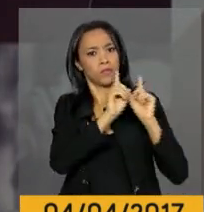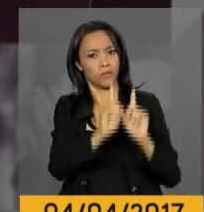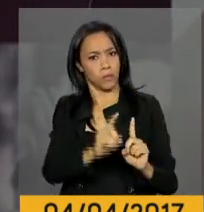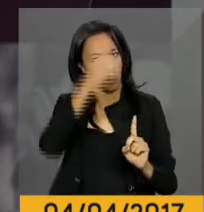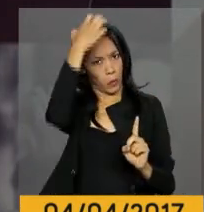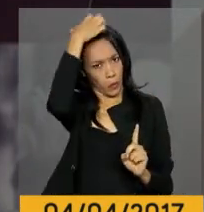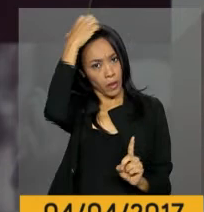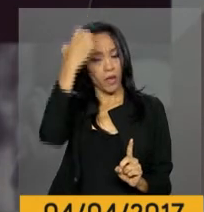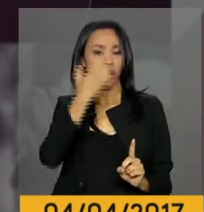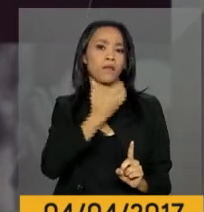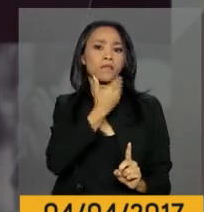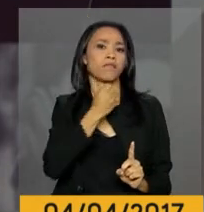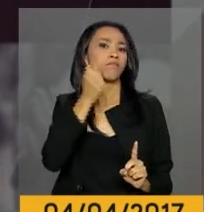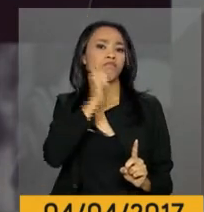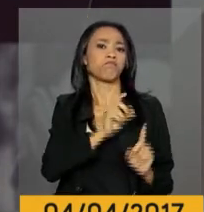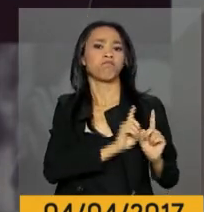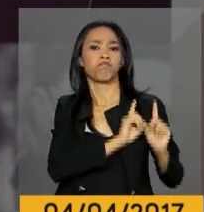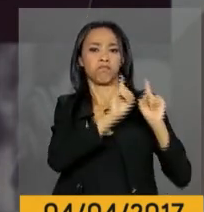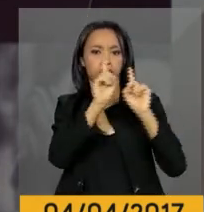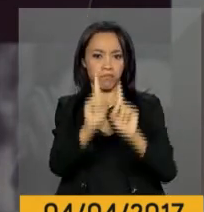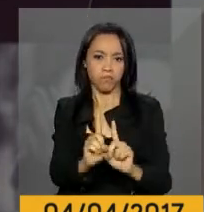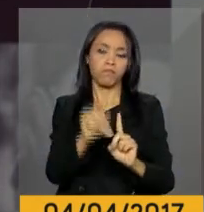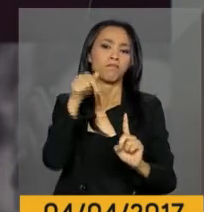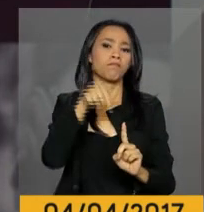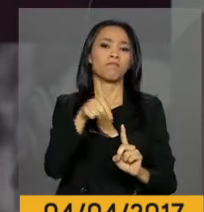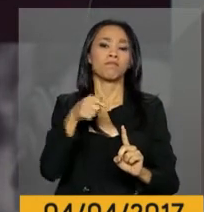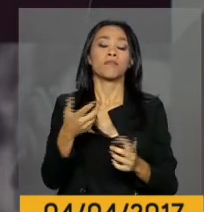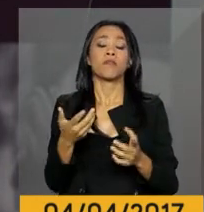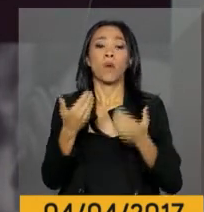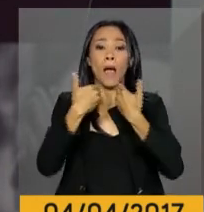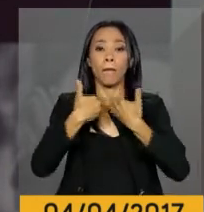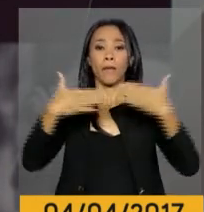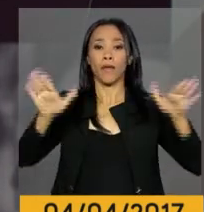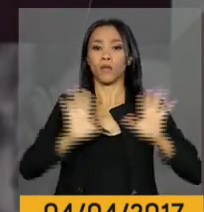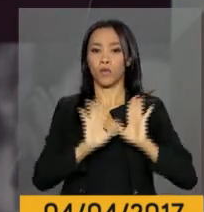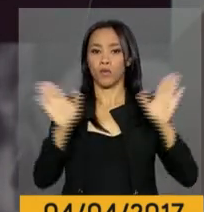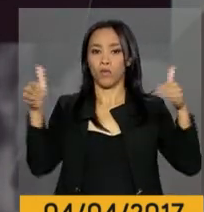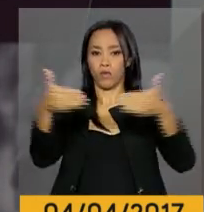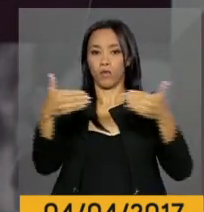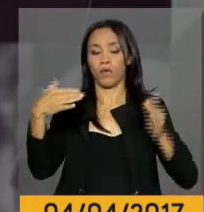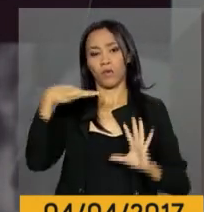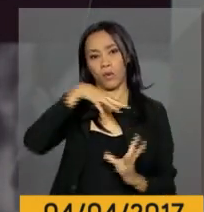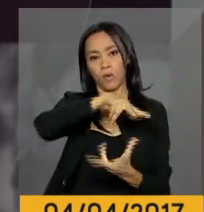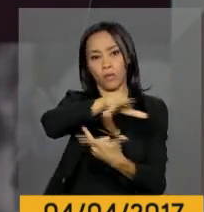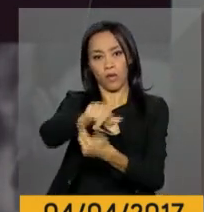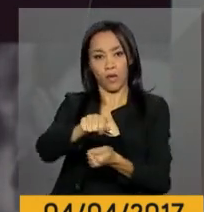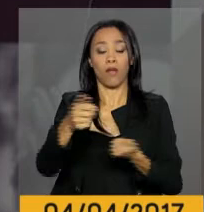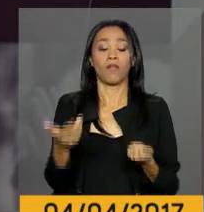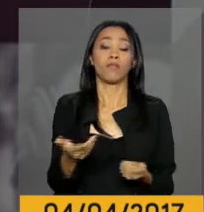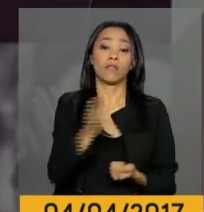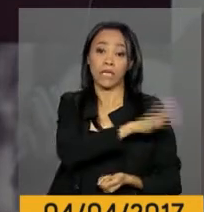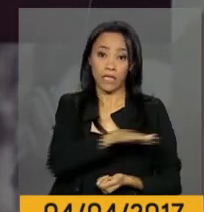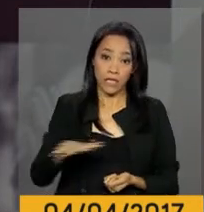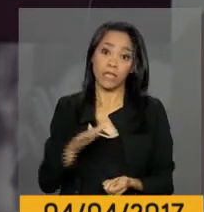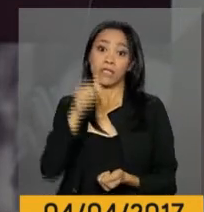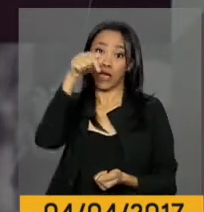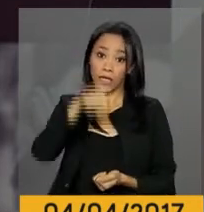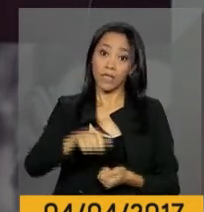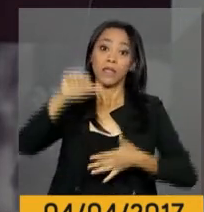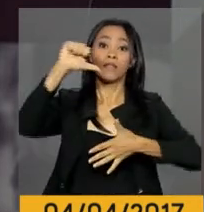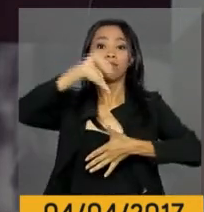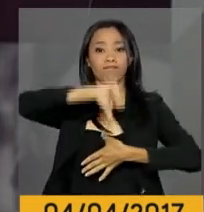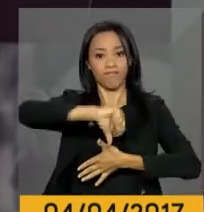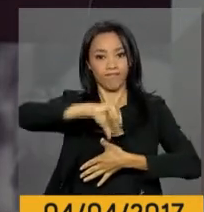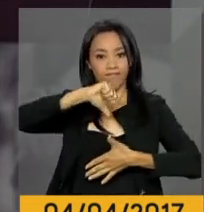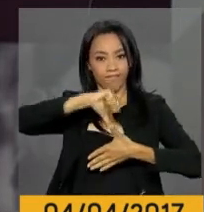Suécia, da abertura do Fórum Global da Criança na América do Sul.